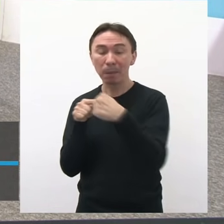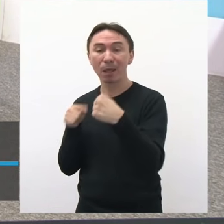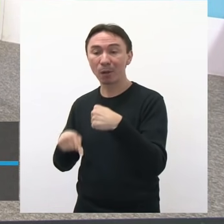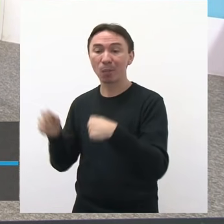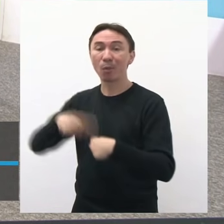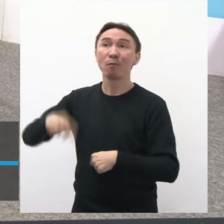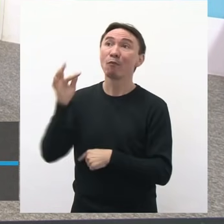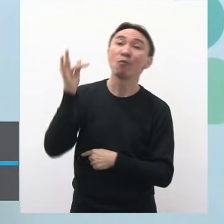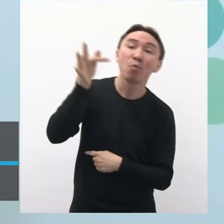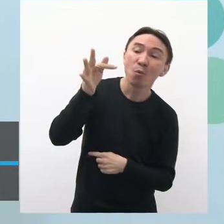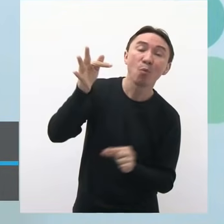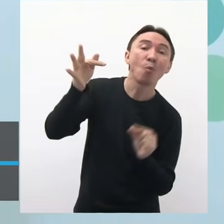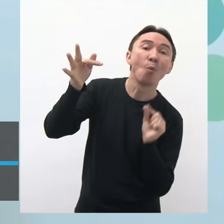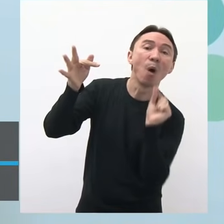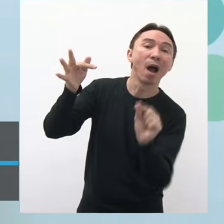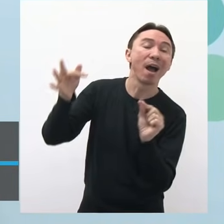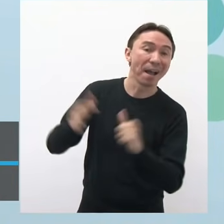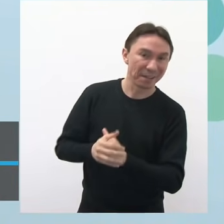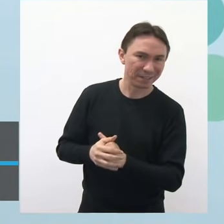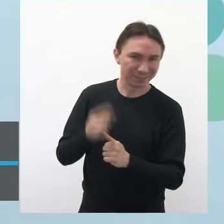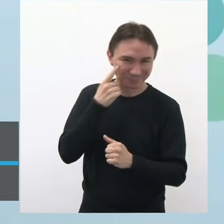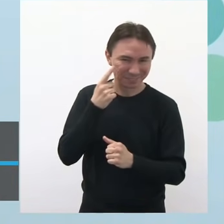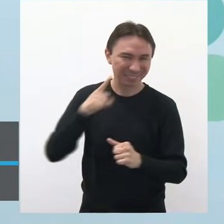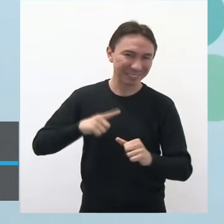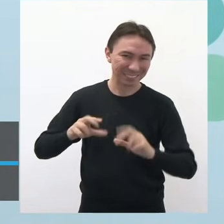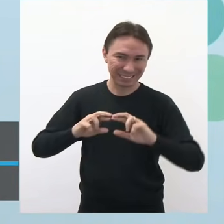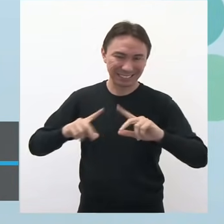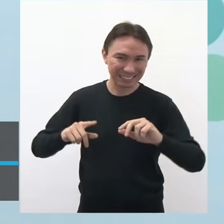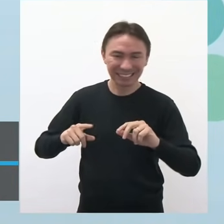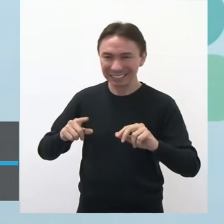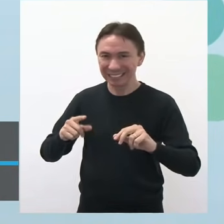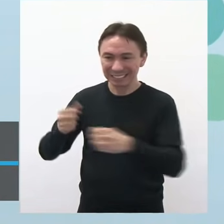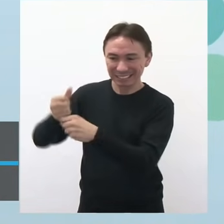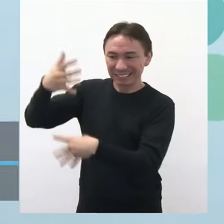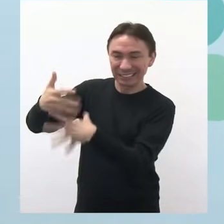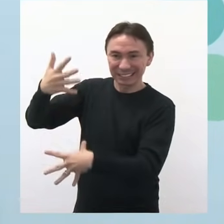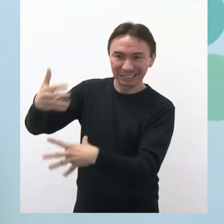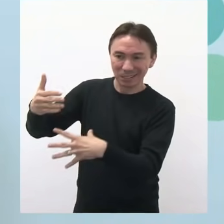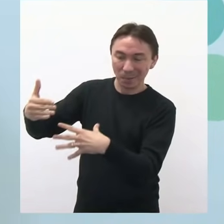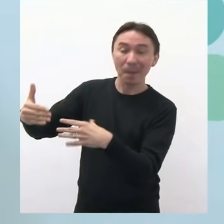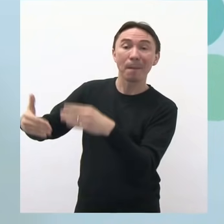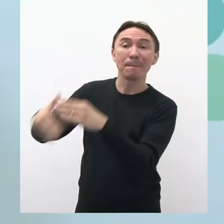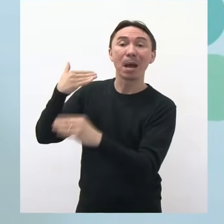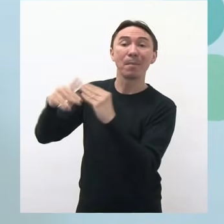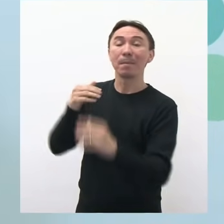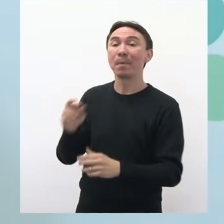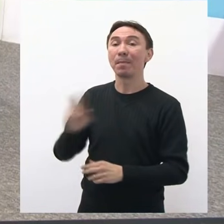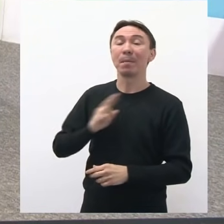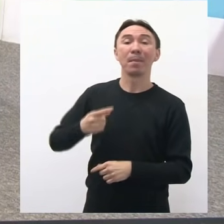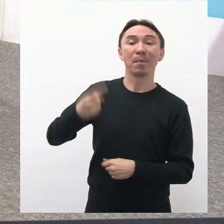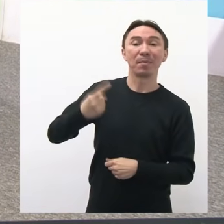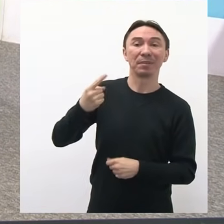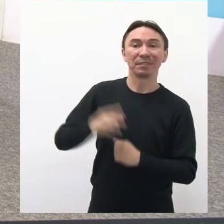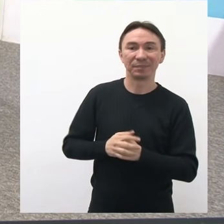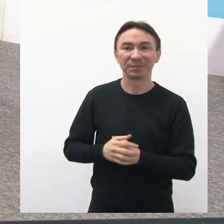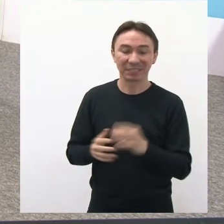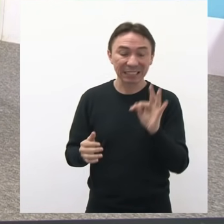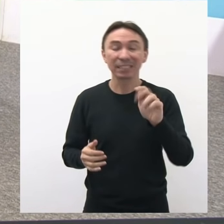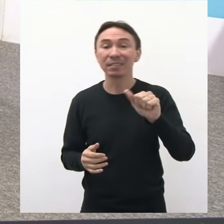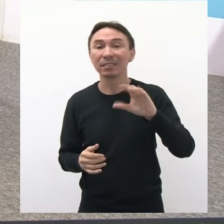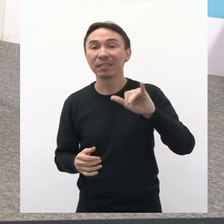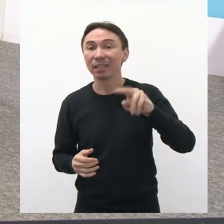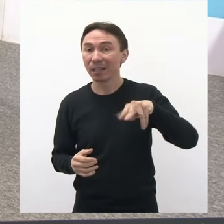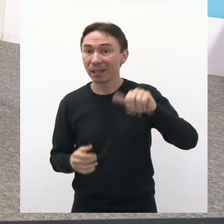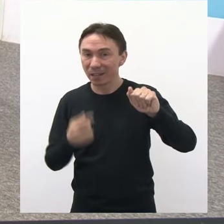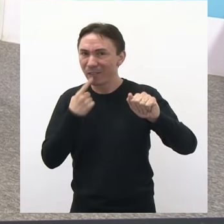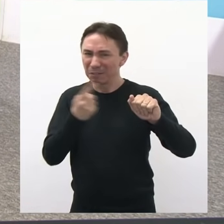vamos ver que aí quem chega, será o primeiro ou a primeira a dar a nossa resposta aí. Professora fantástica. Luciana está dando risada do desempenho do meu